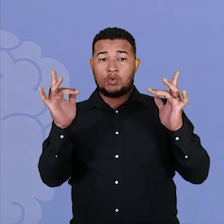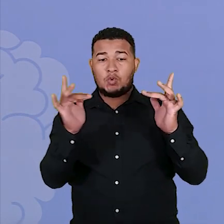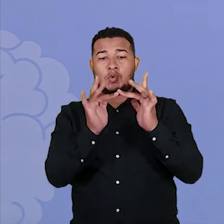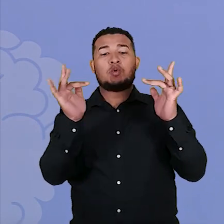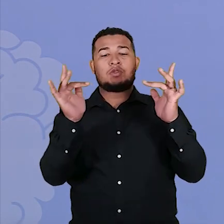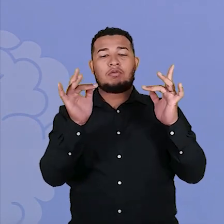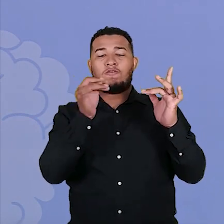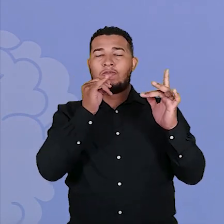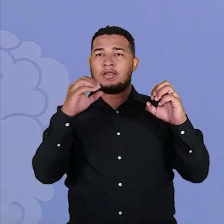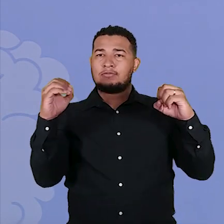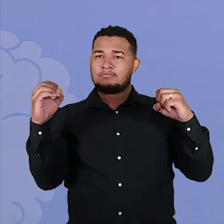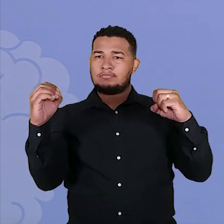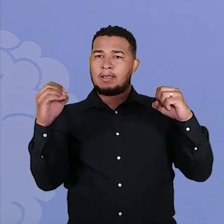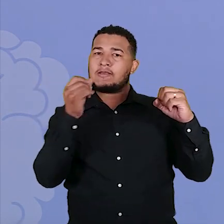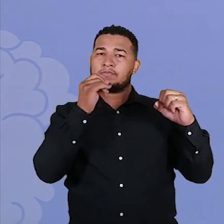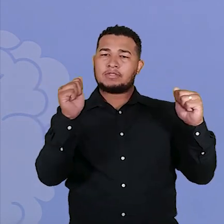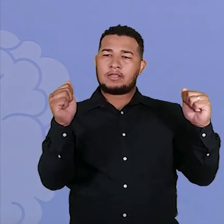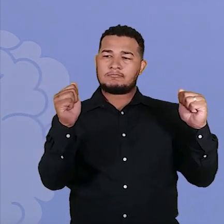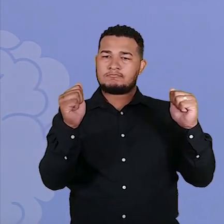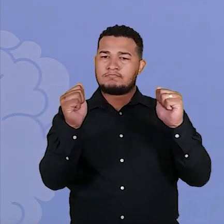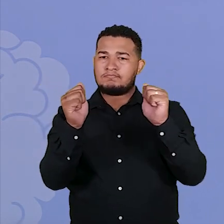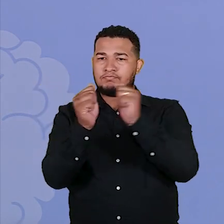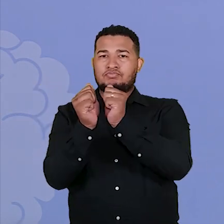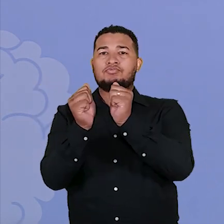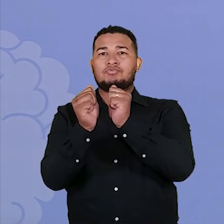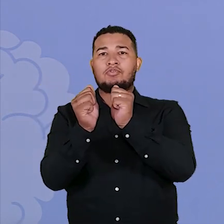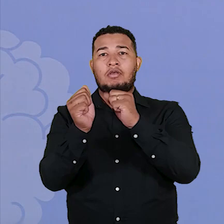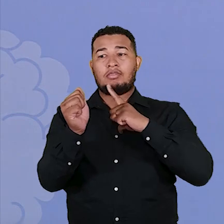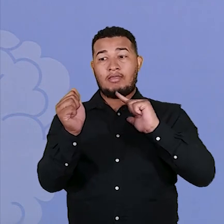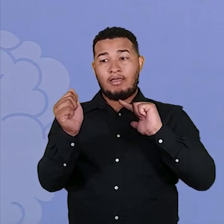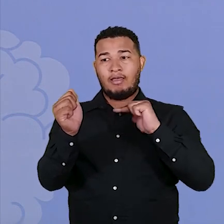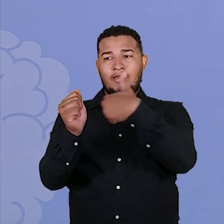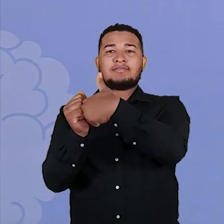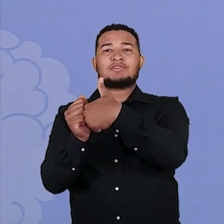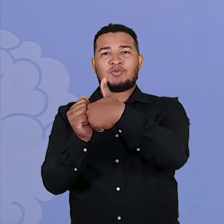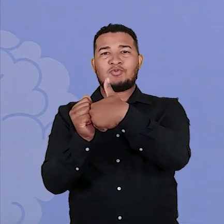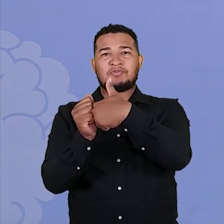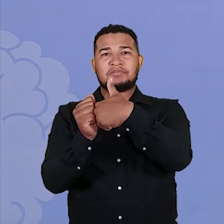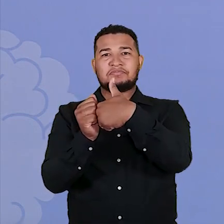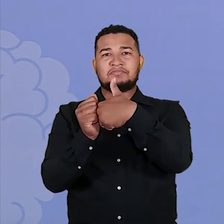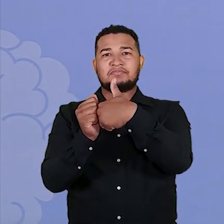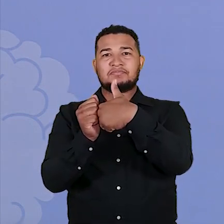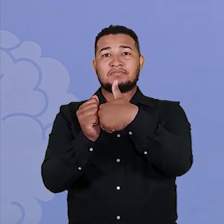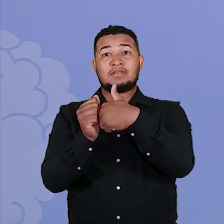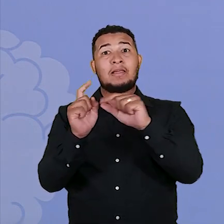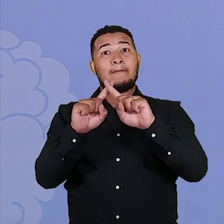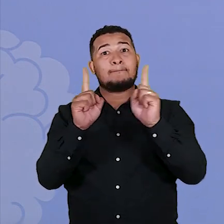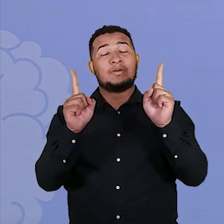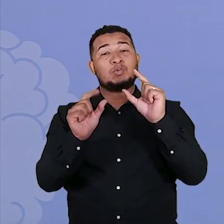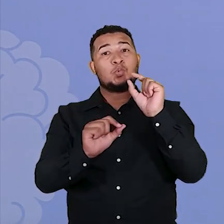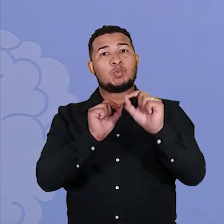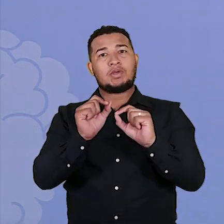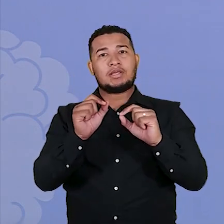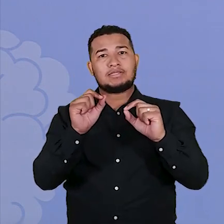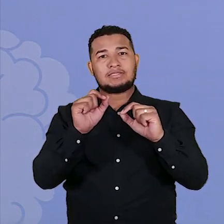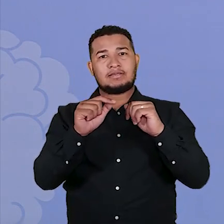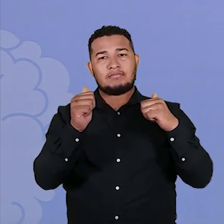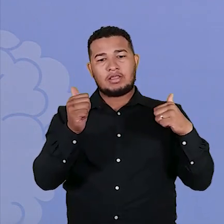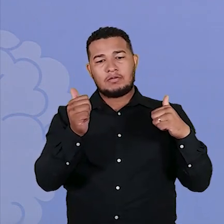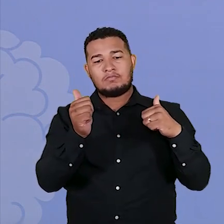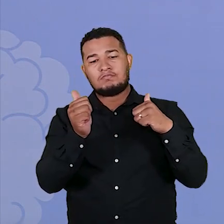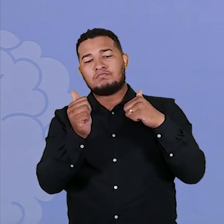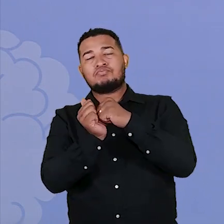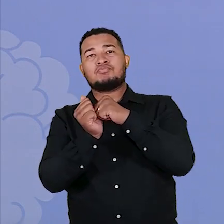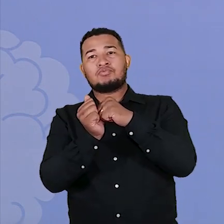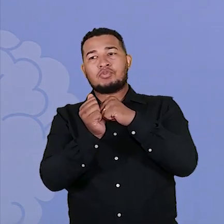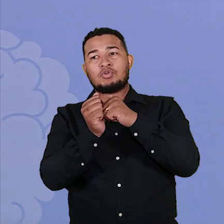contato né esse daqui o copo até exercendo uma ação no corpo b beleza só que quando